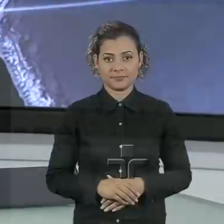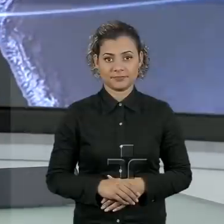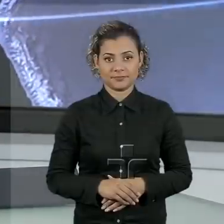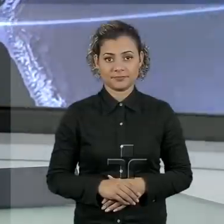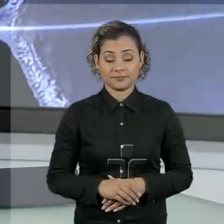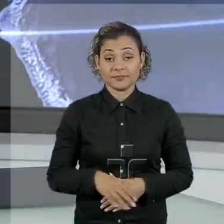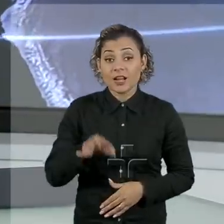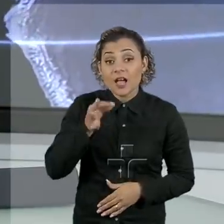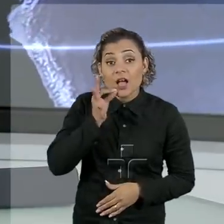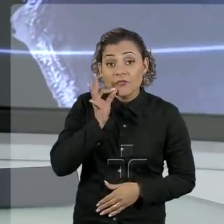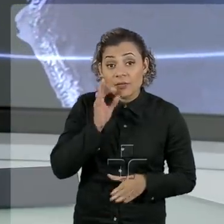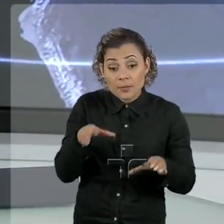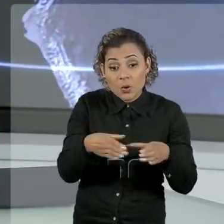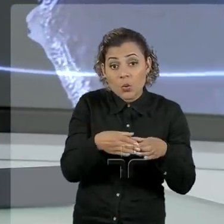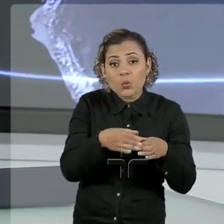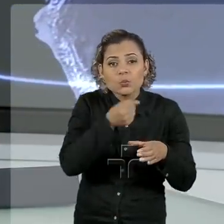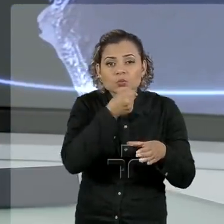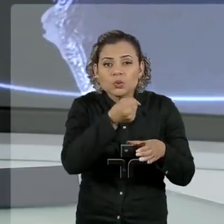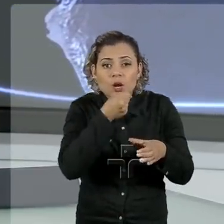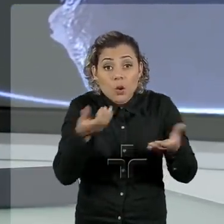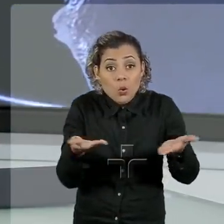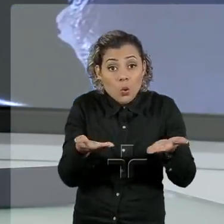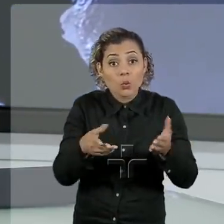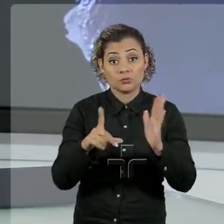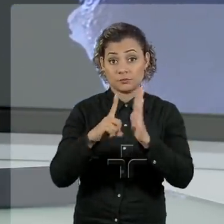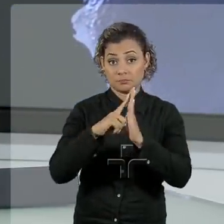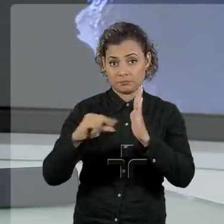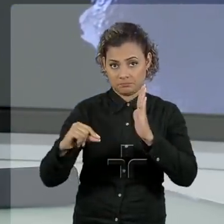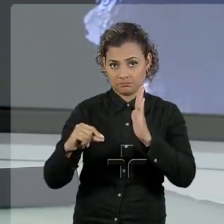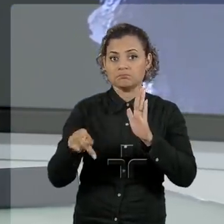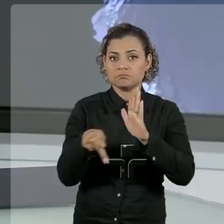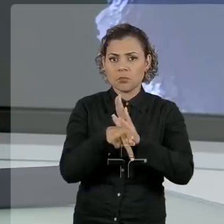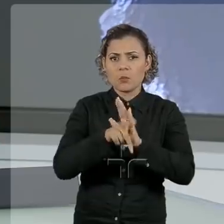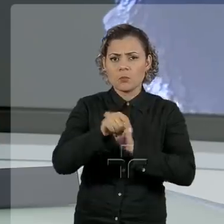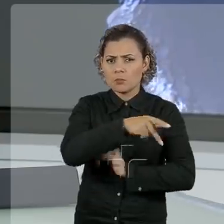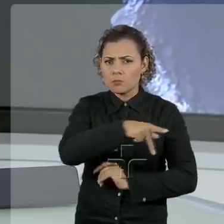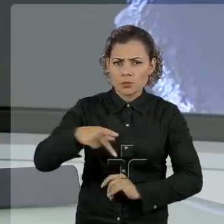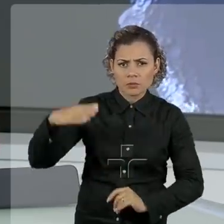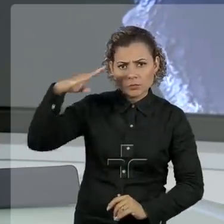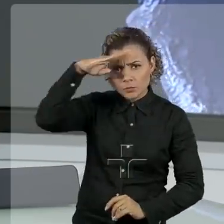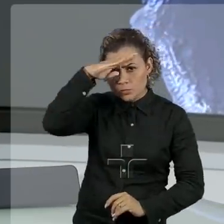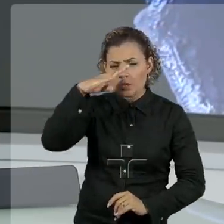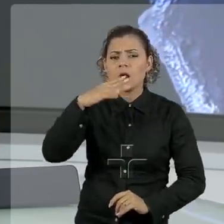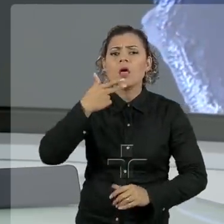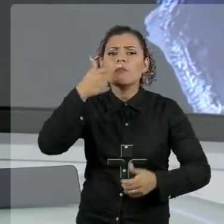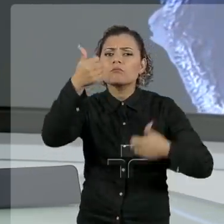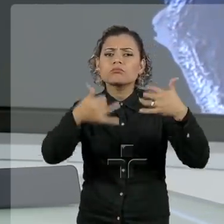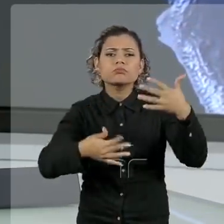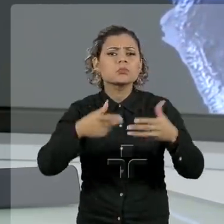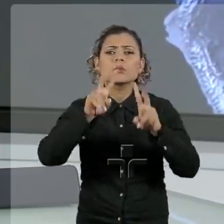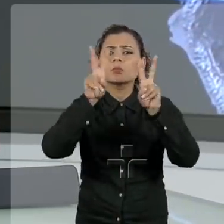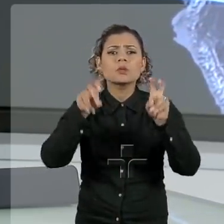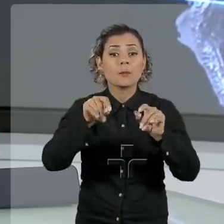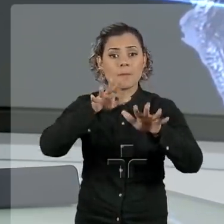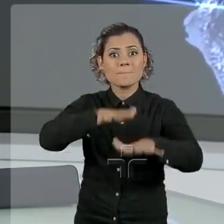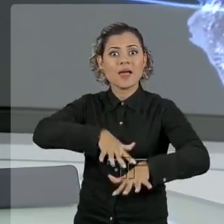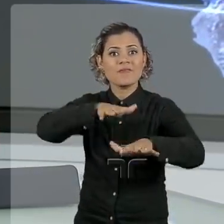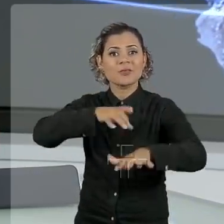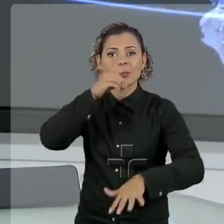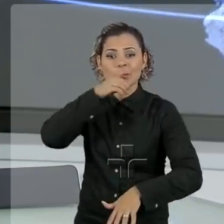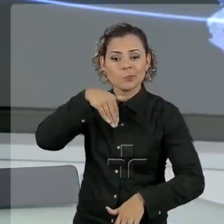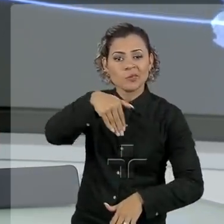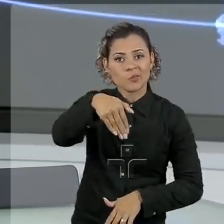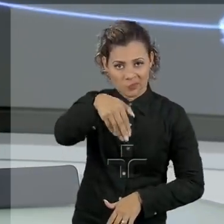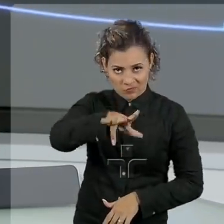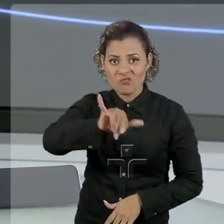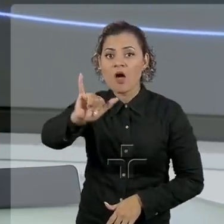Durante o café da manhã com jornalistas, hoje no Palácio do Planalto, o presidente Jair Bolsonaro falou das manifestações marcadas para